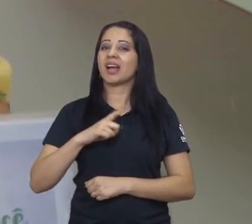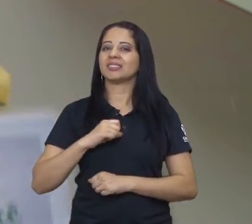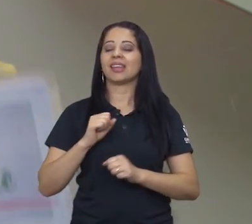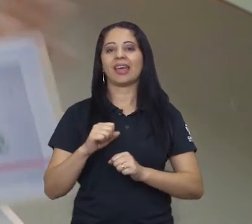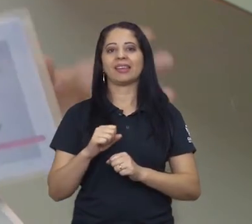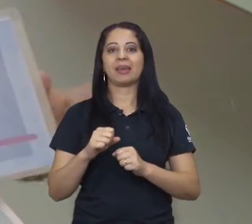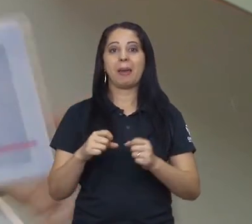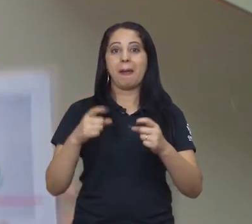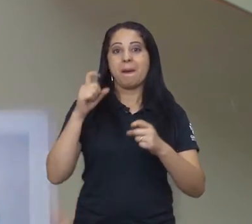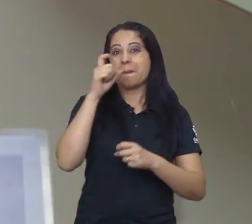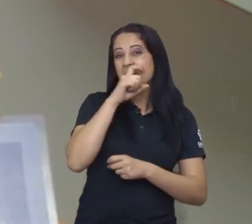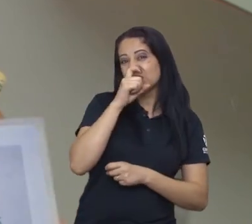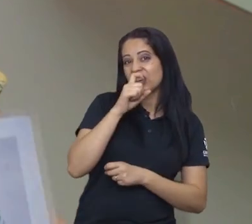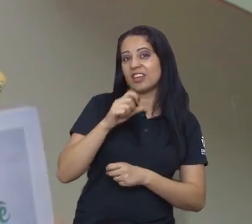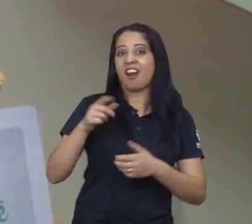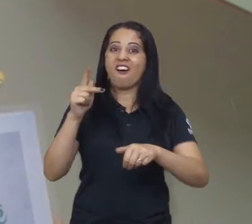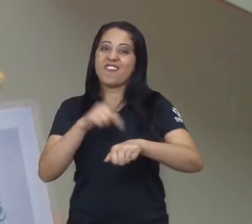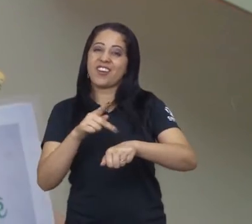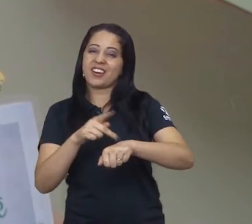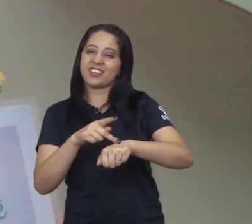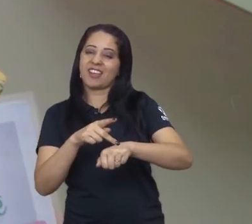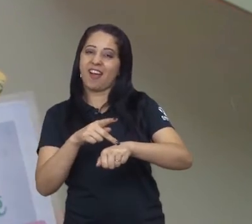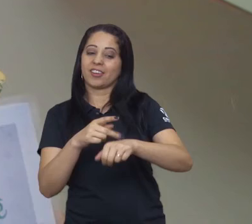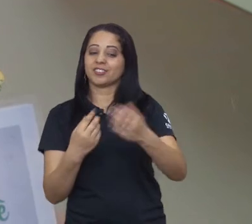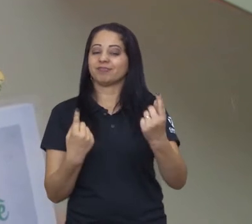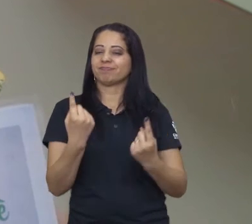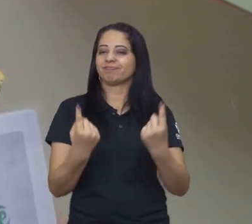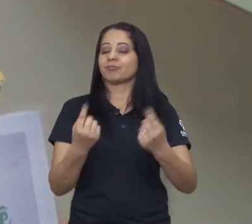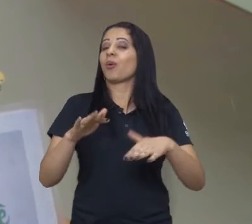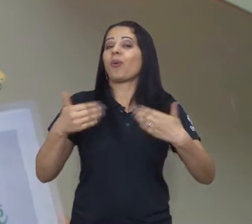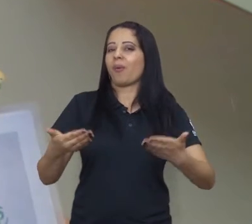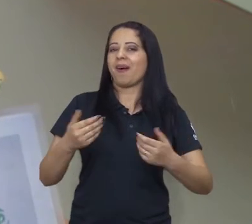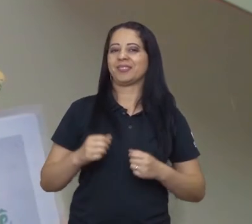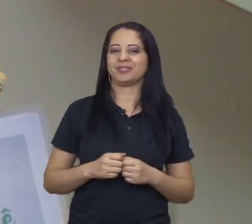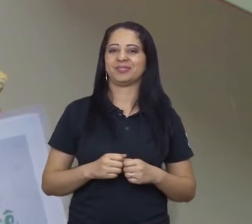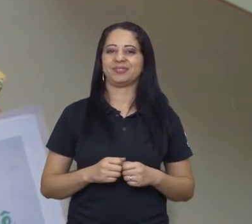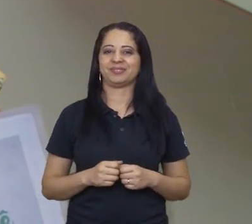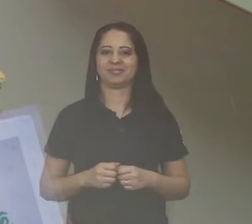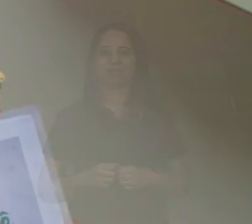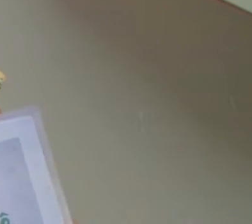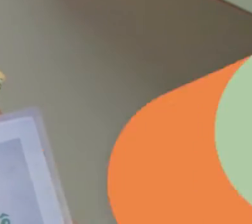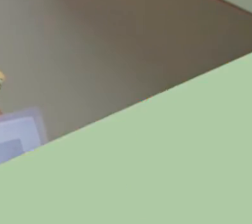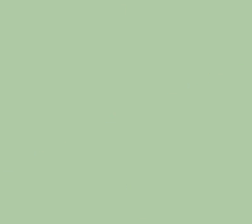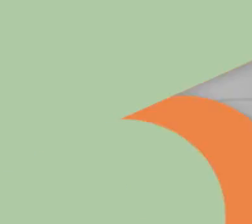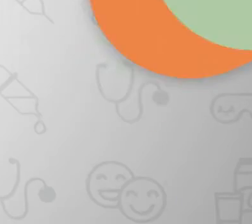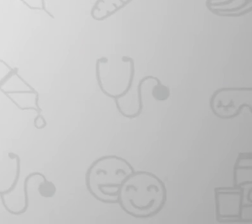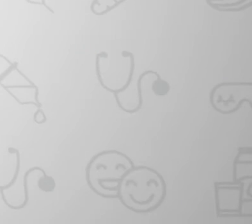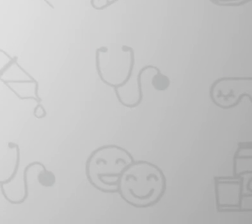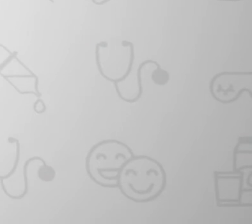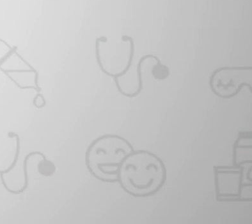quadro mitos e verdades a gente vai esclarecer tudo isso com o Dr Sérgio Reis na volta do